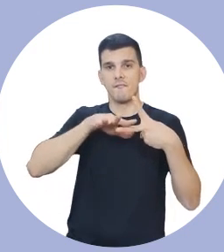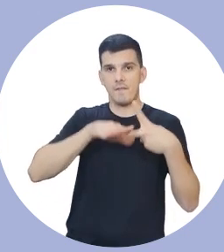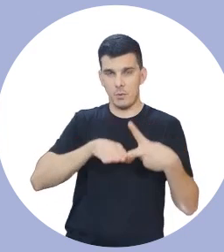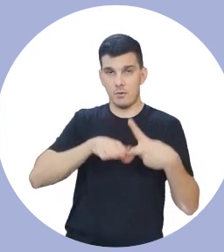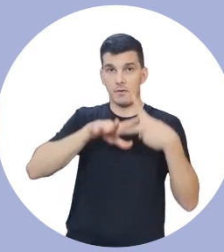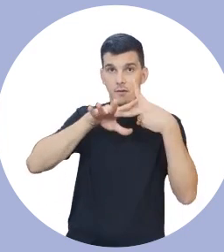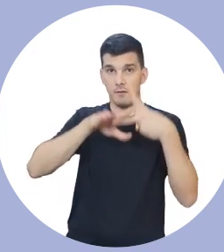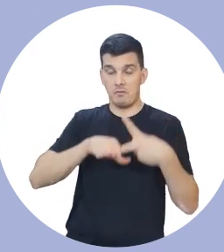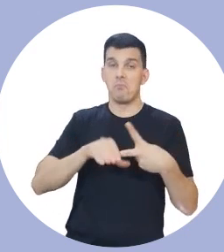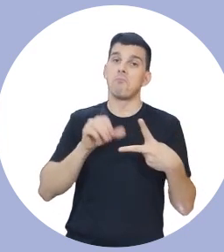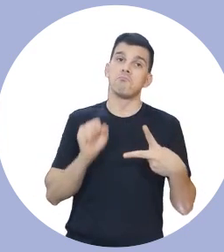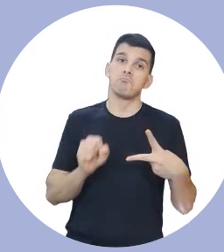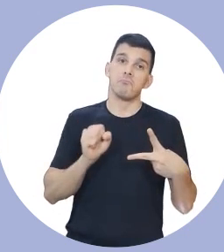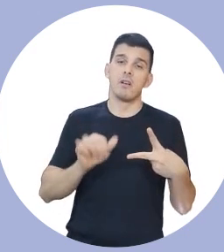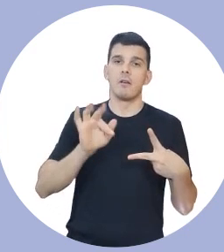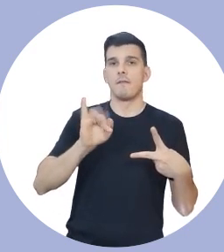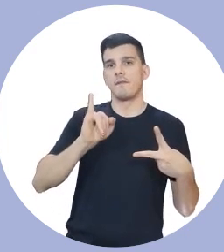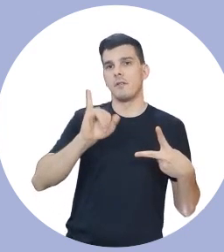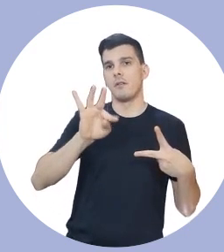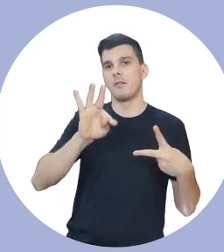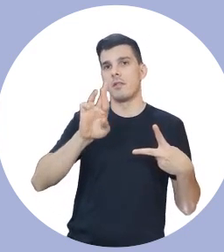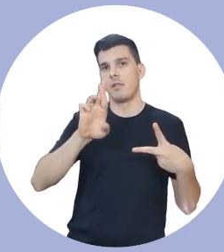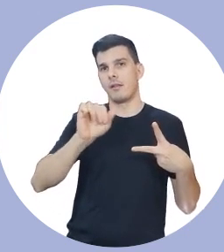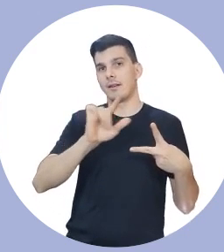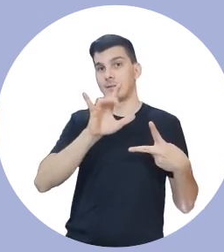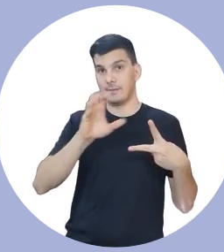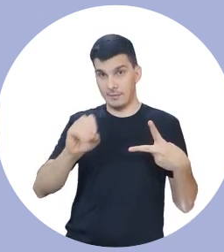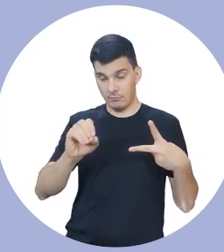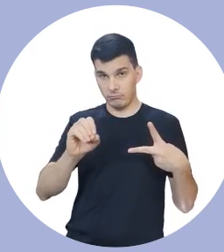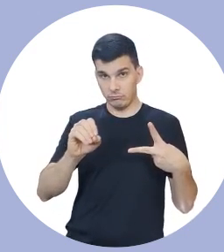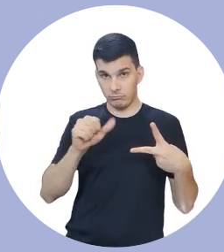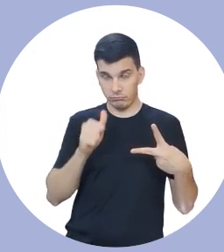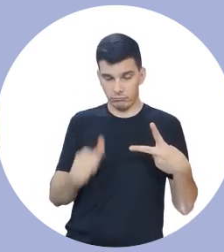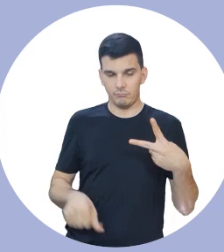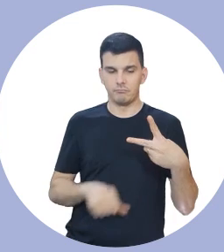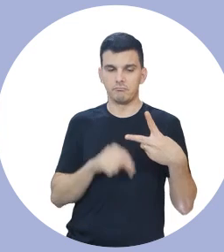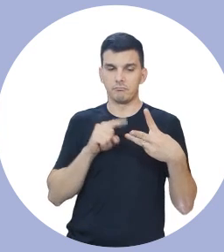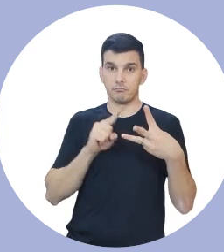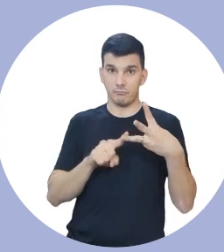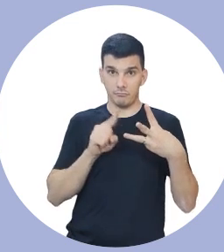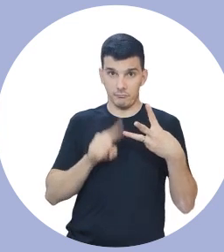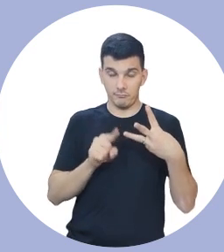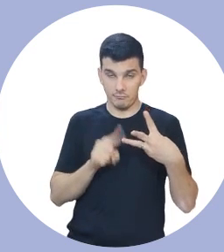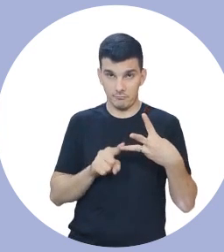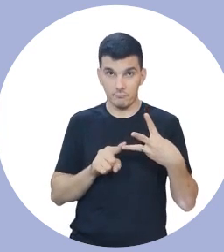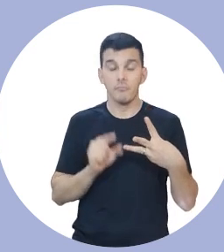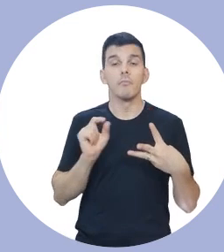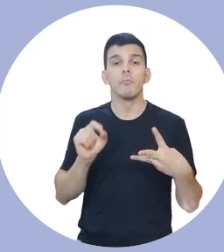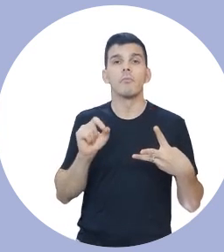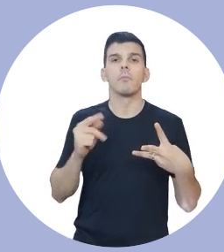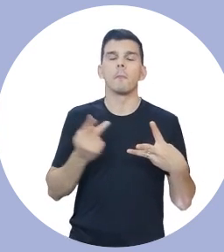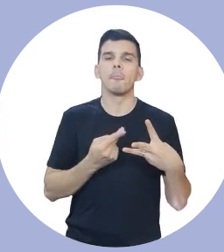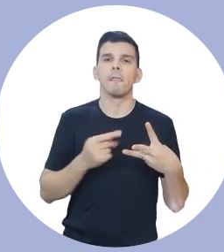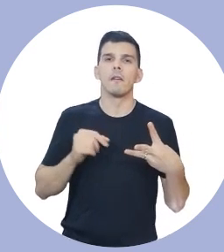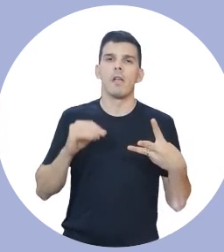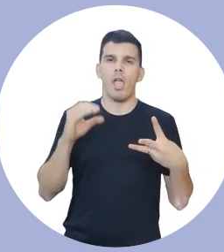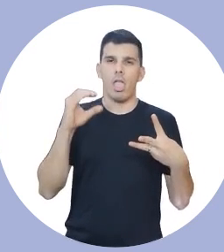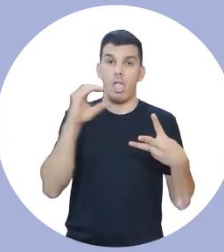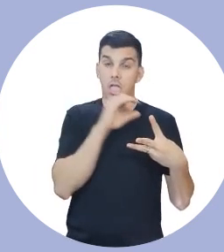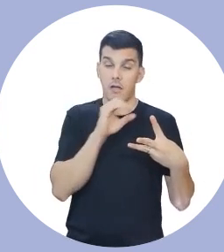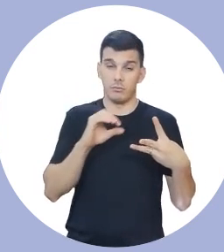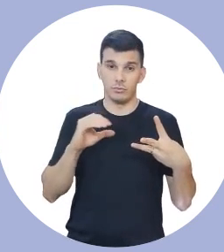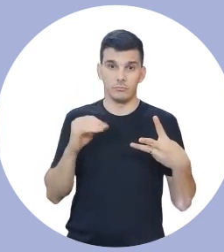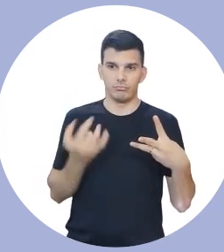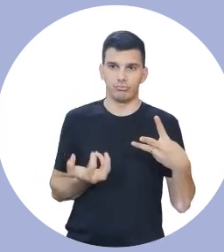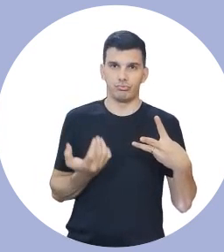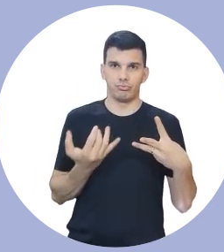filtro. Então, você pode correr uma filtração no sistema na etapa 2. Na etapa 3,